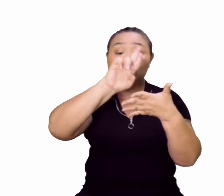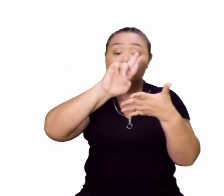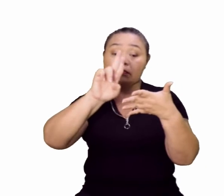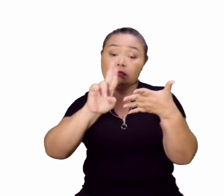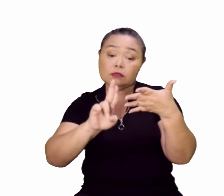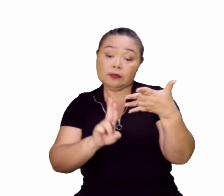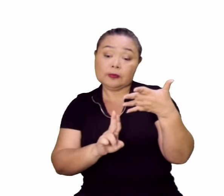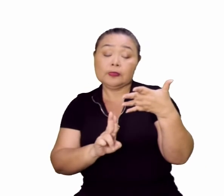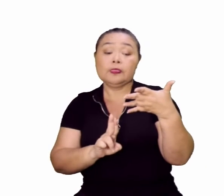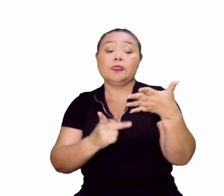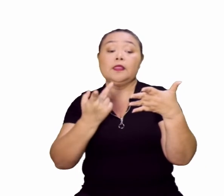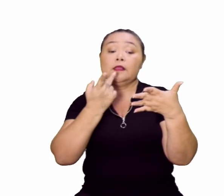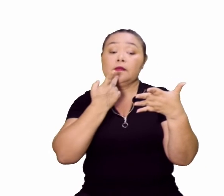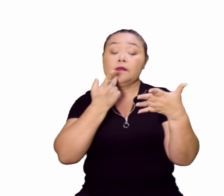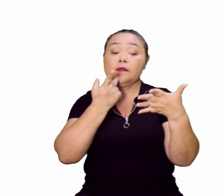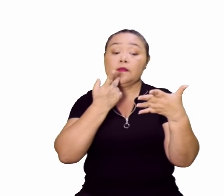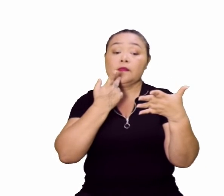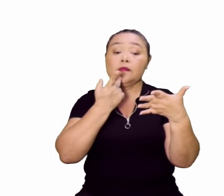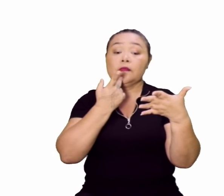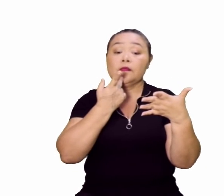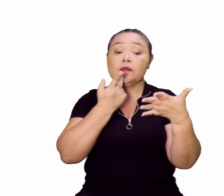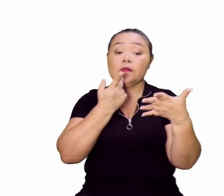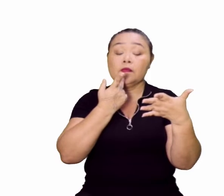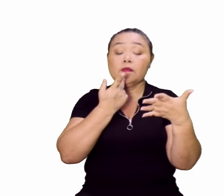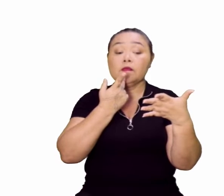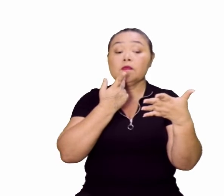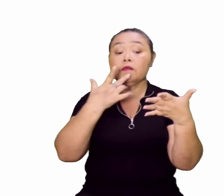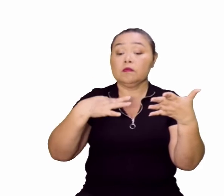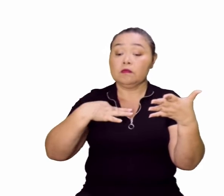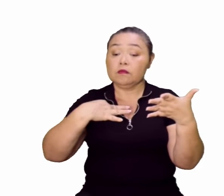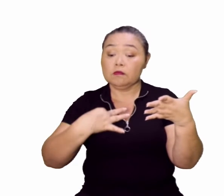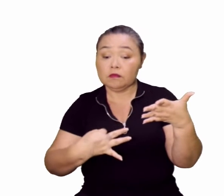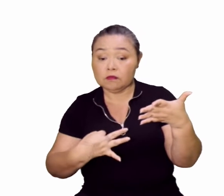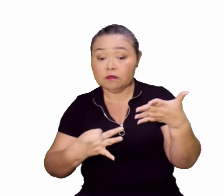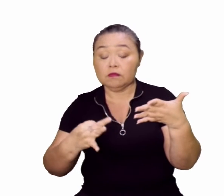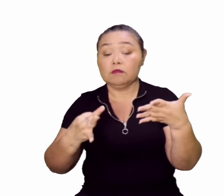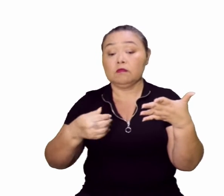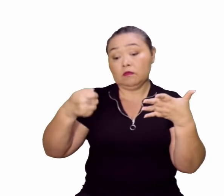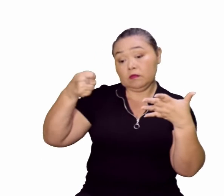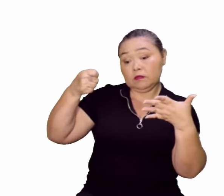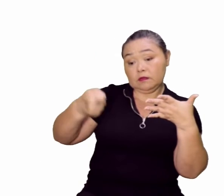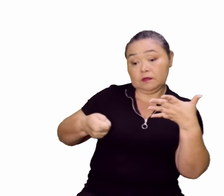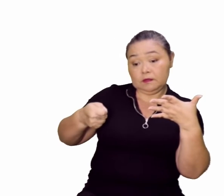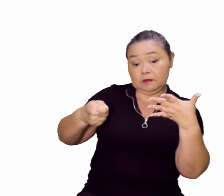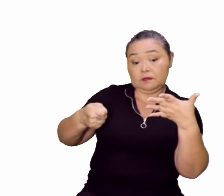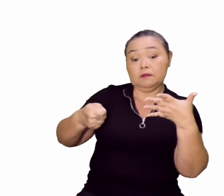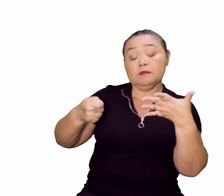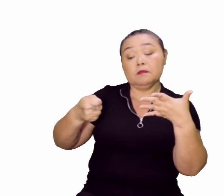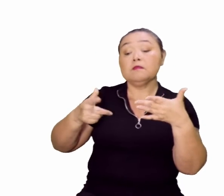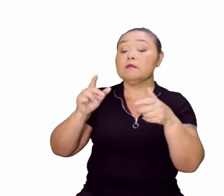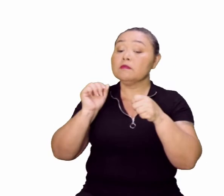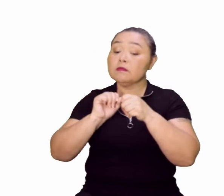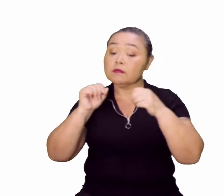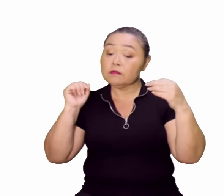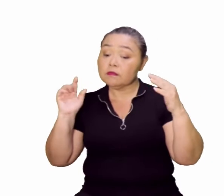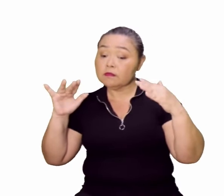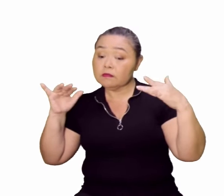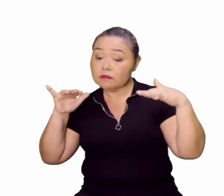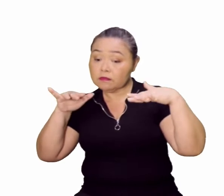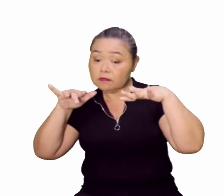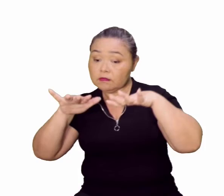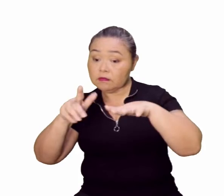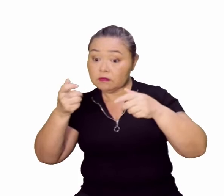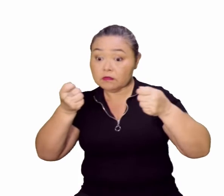movimentos migratórios, falamos sobre o que é movimento migratório voluntário, movimento migratório forçado e movimento